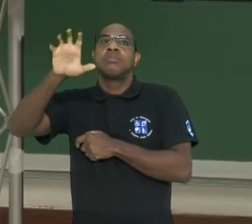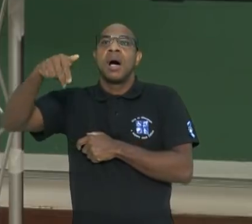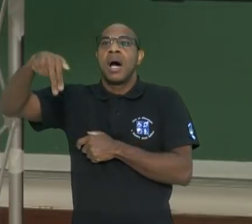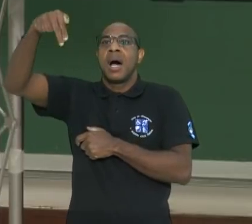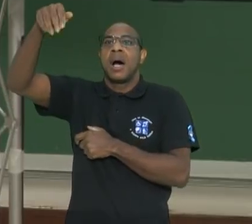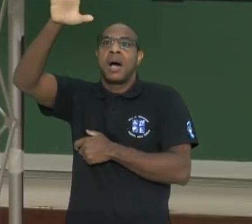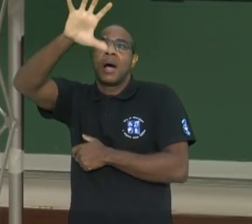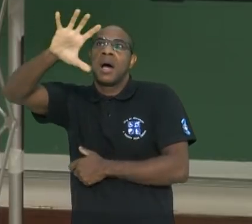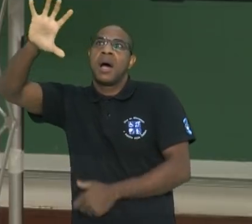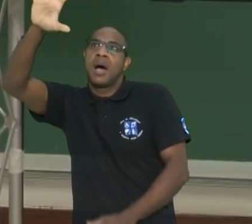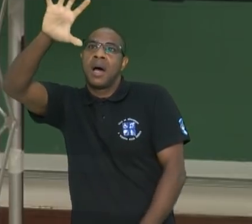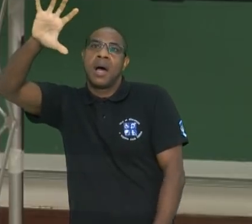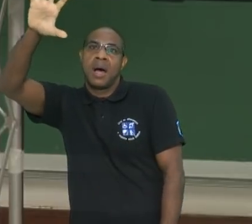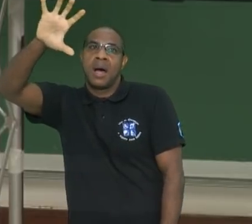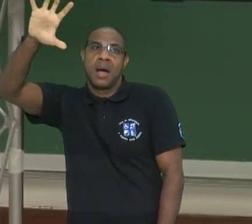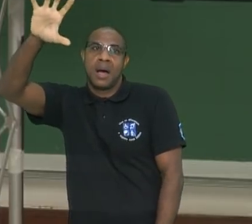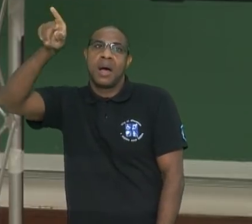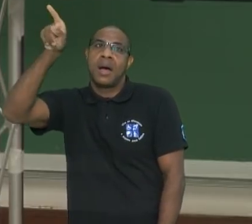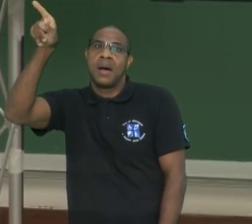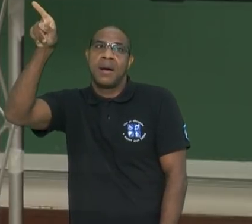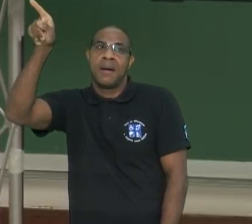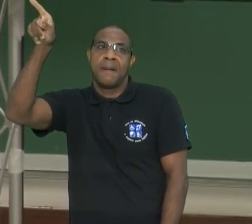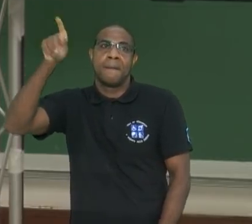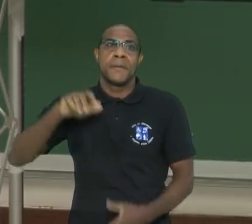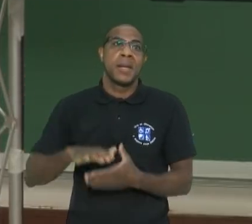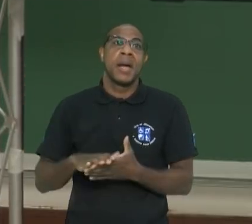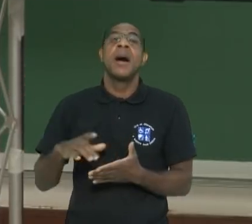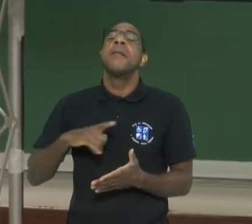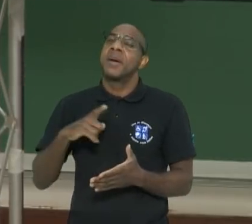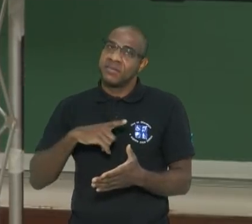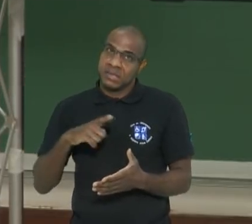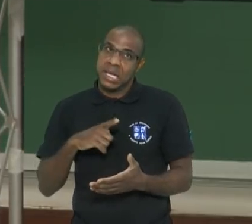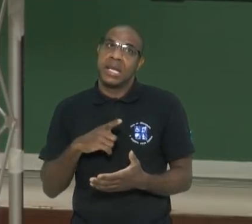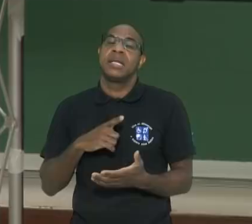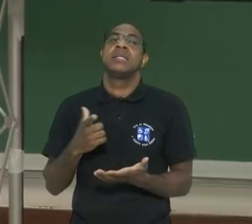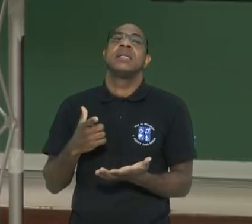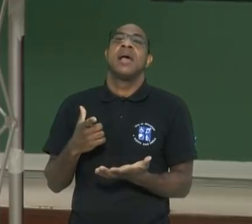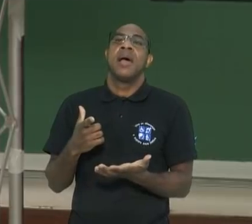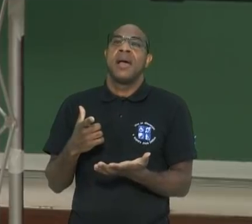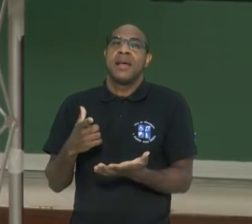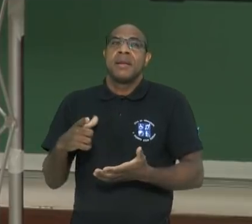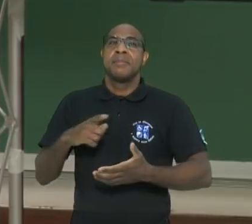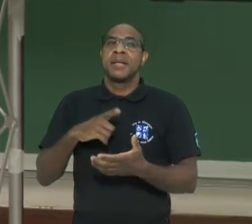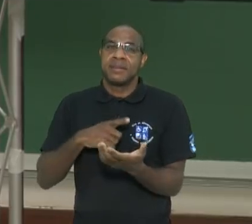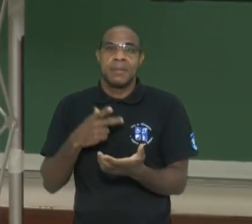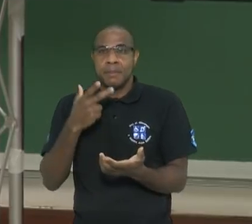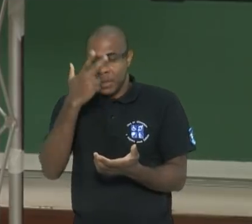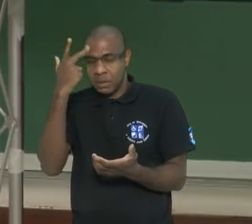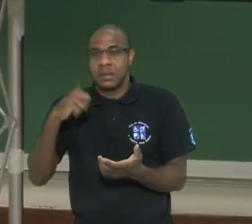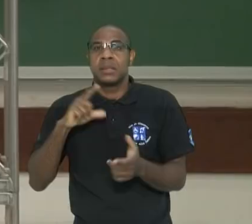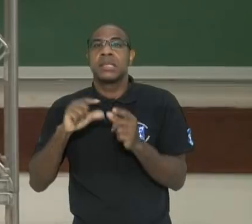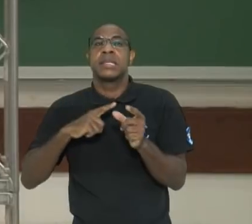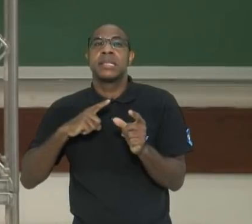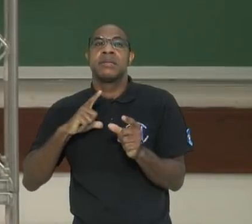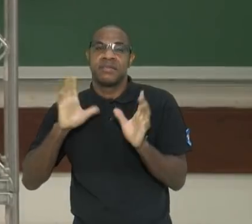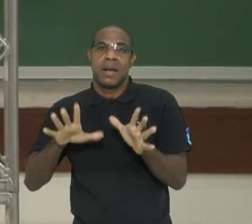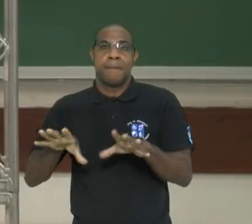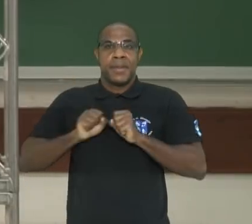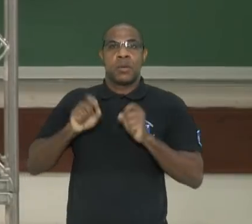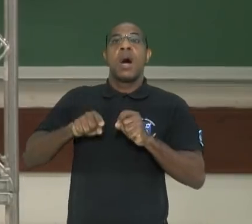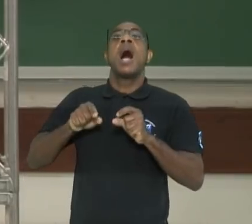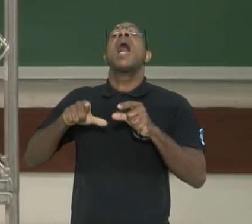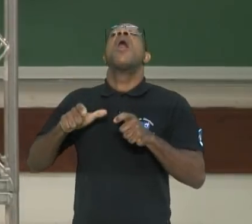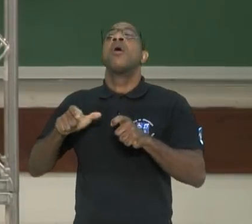nosso país. Mas existe sim a ocorrência de casos no norte do nosso estado do Paraná e nas regiões que